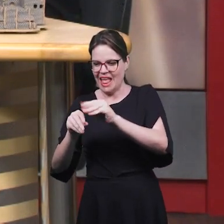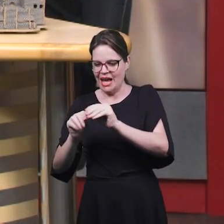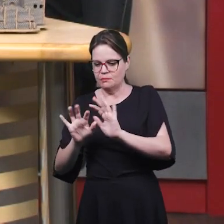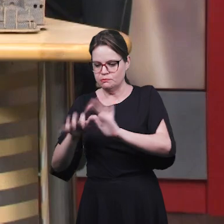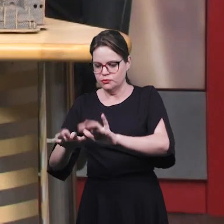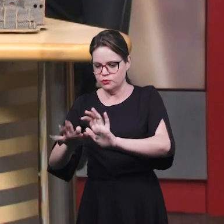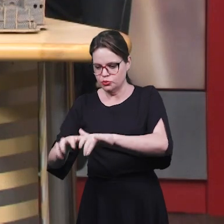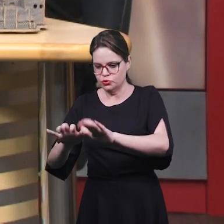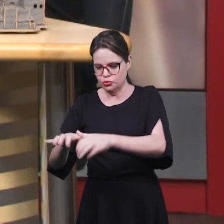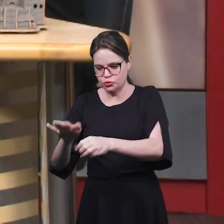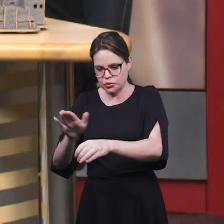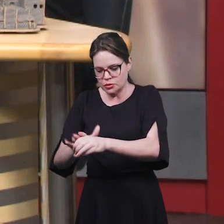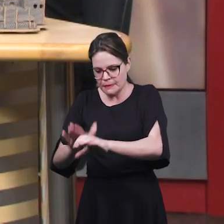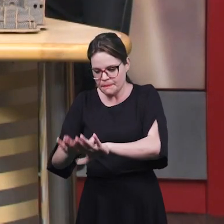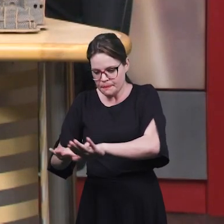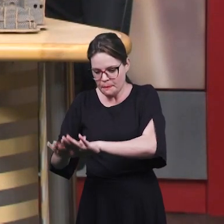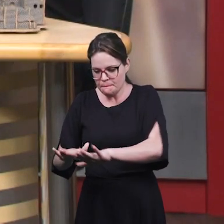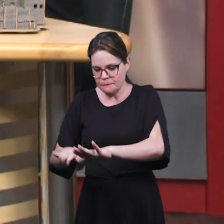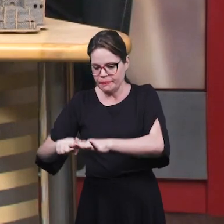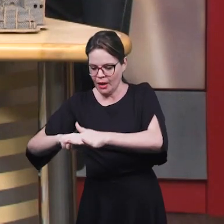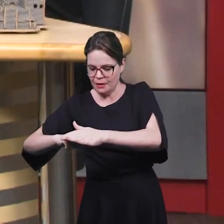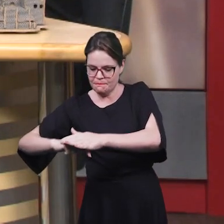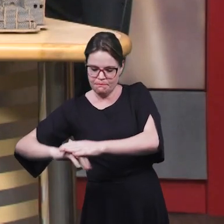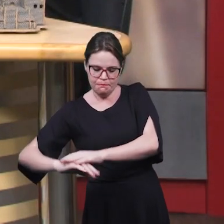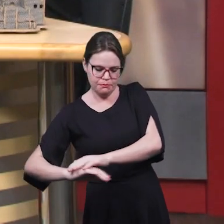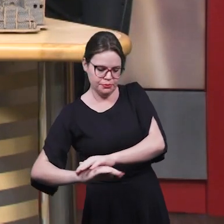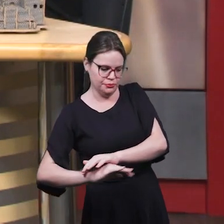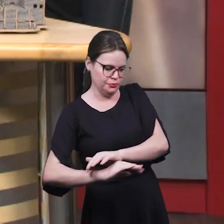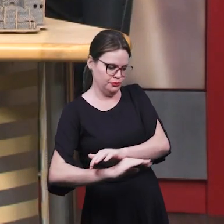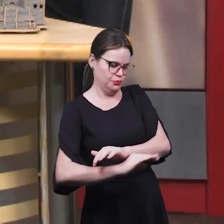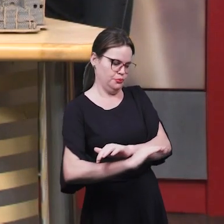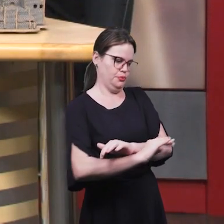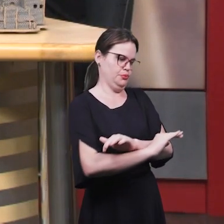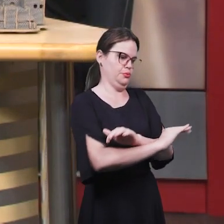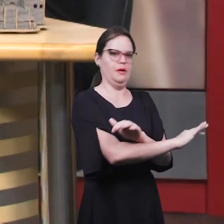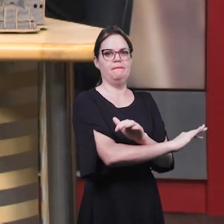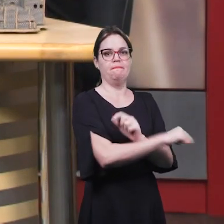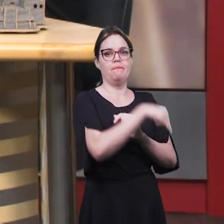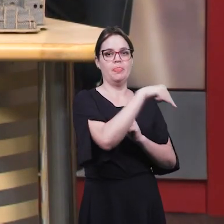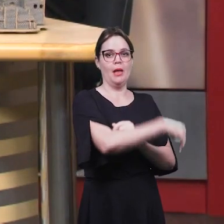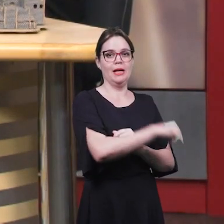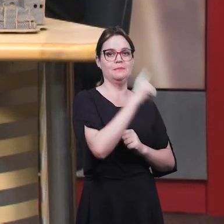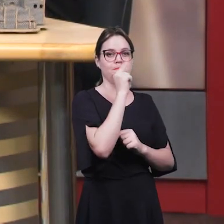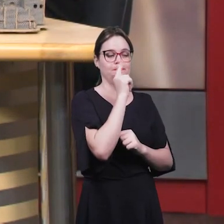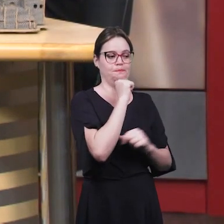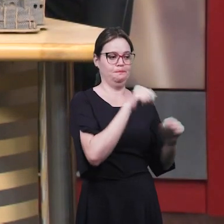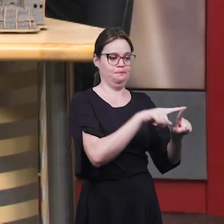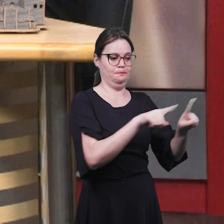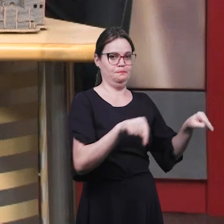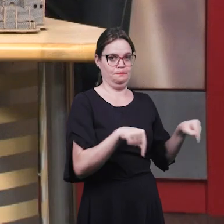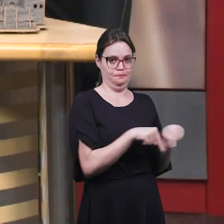muros o tanque de Siloé. E foi esse tanque, olha só,